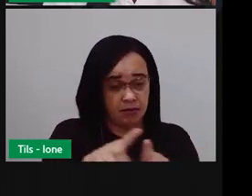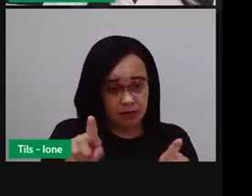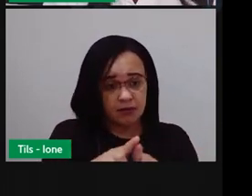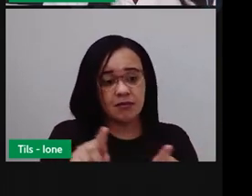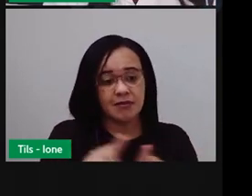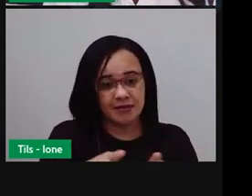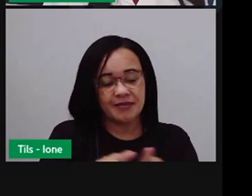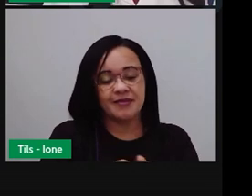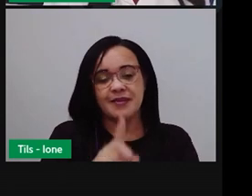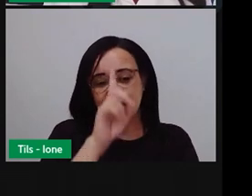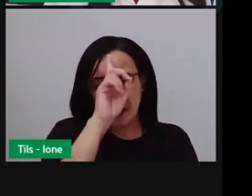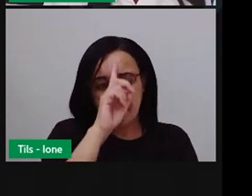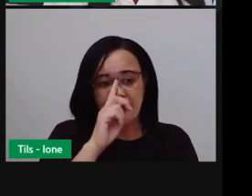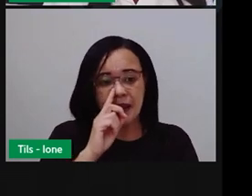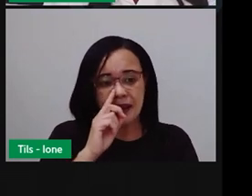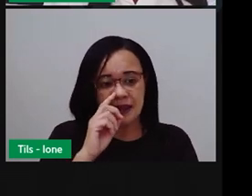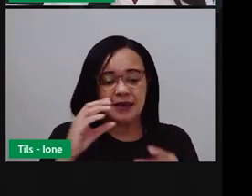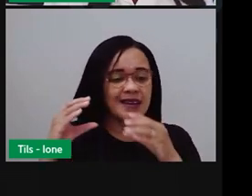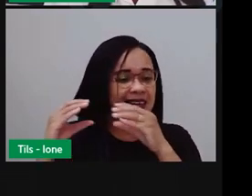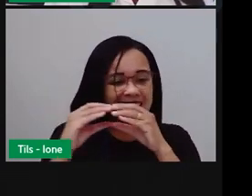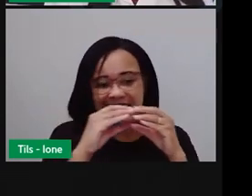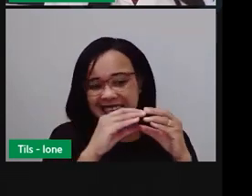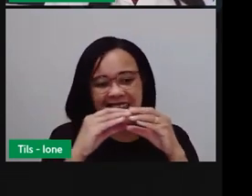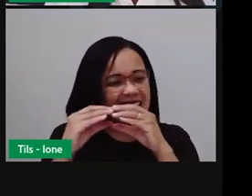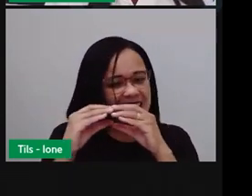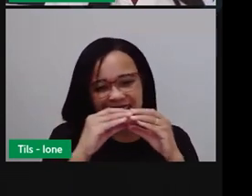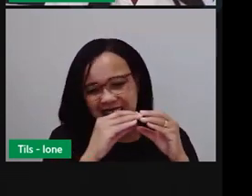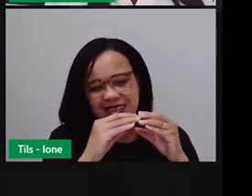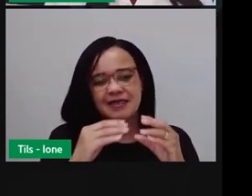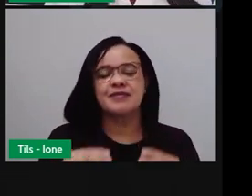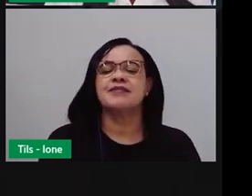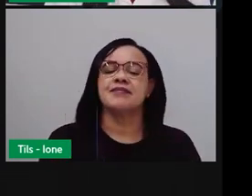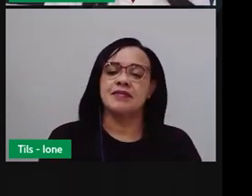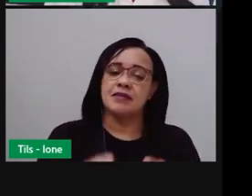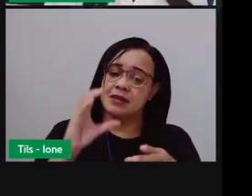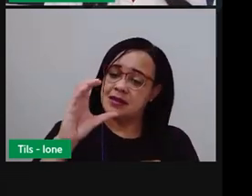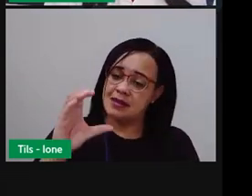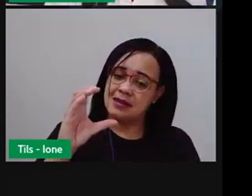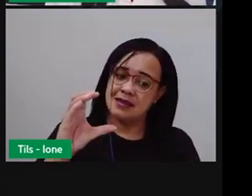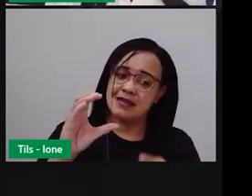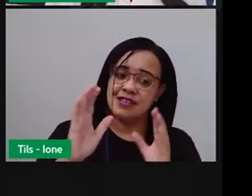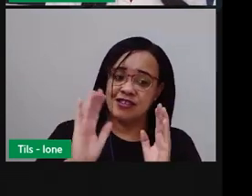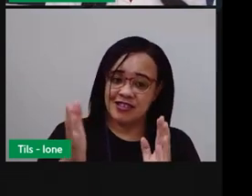Olha, duas palavras iniciadas com a letra C.